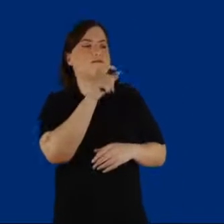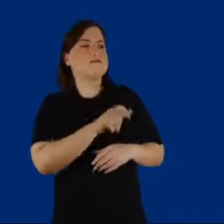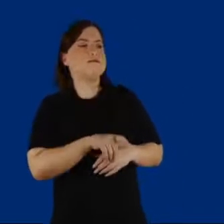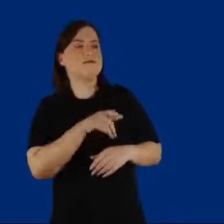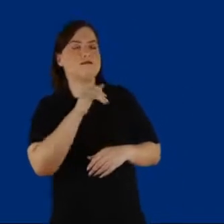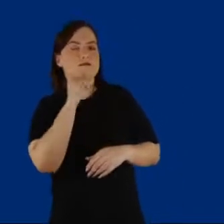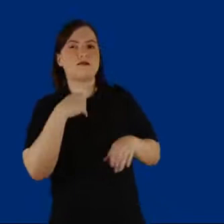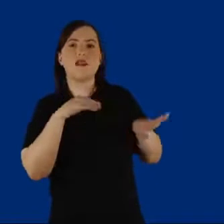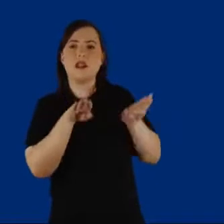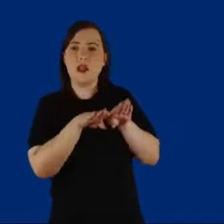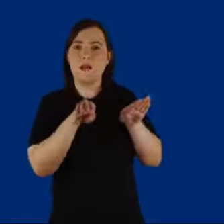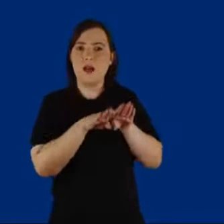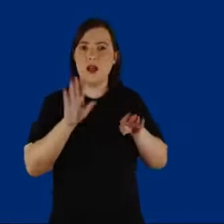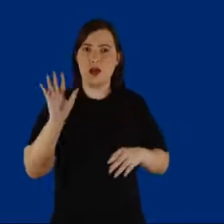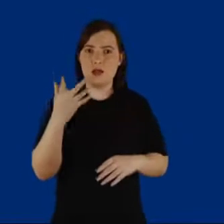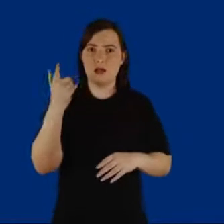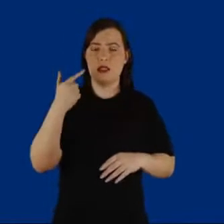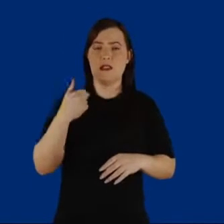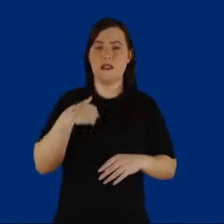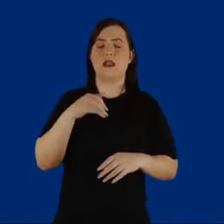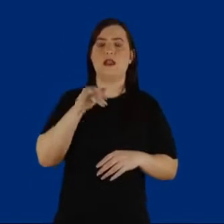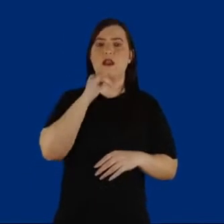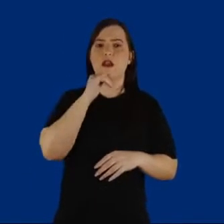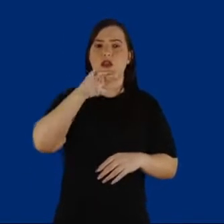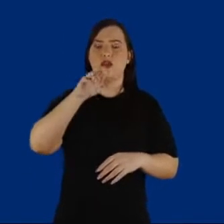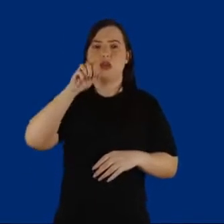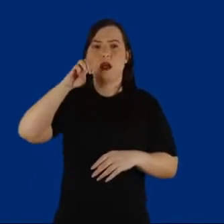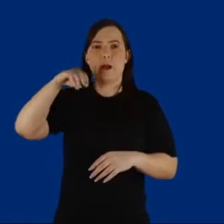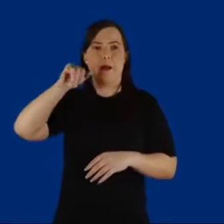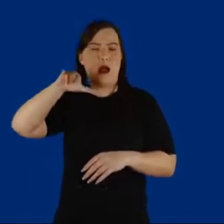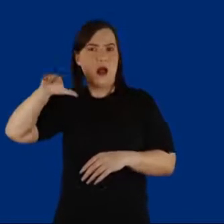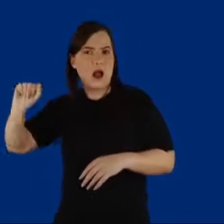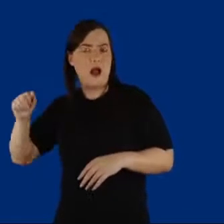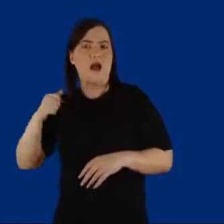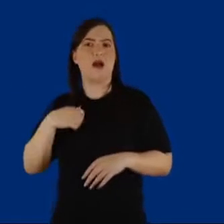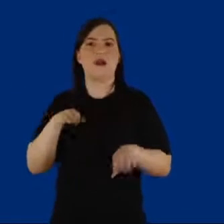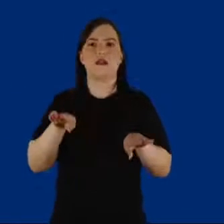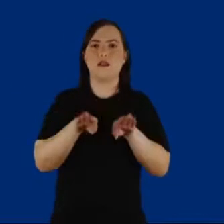também aconteceu na Jamaica com o Sr. X. Nedelford,